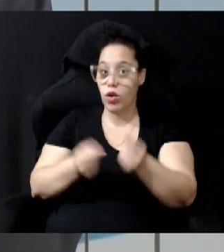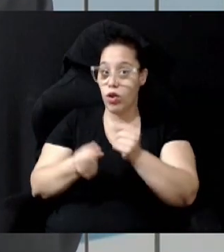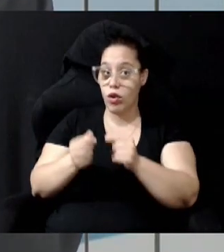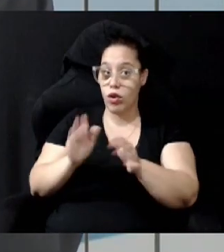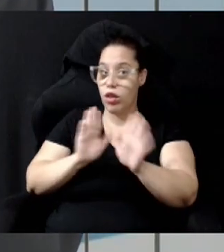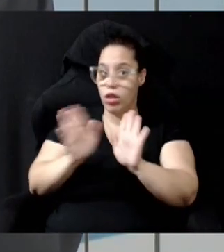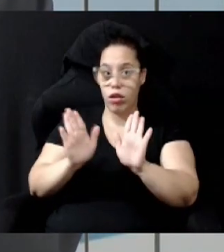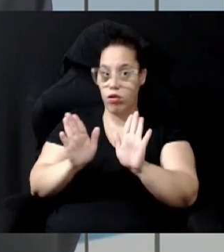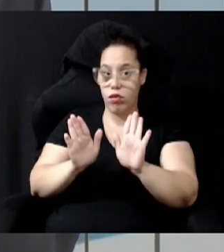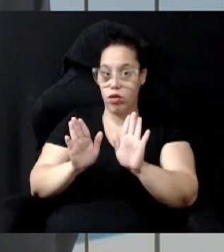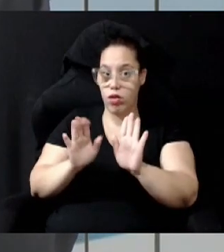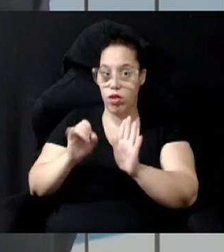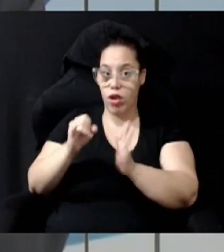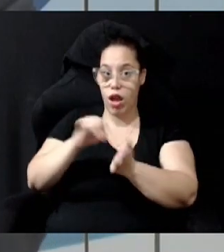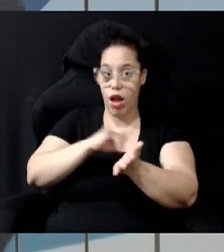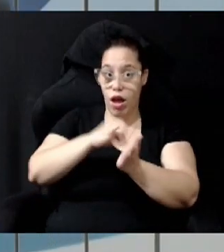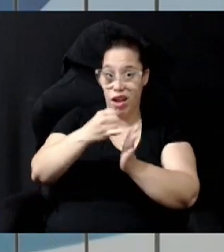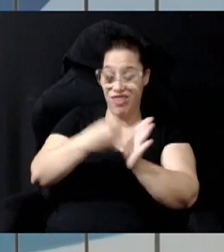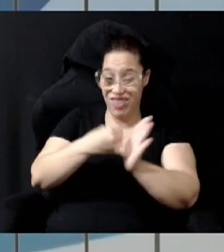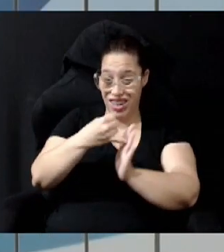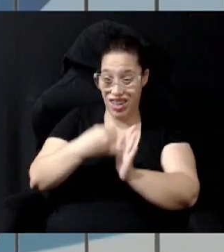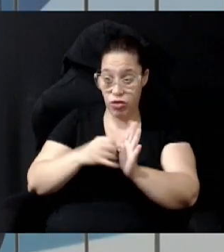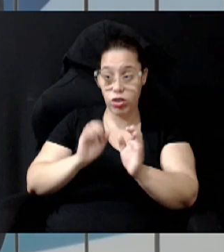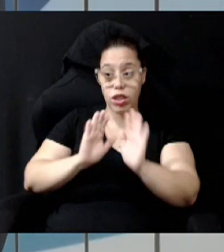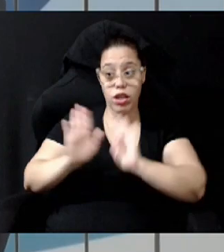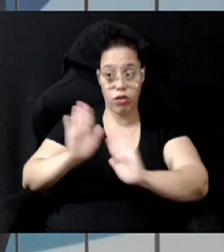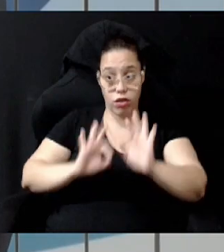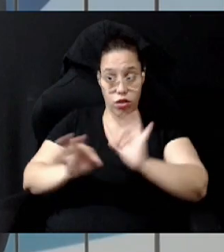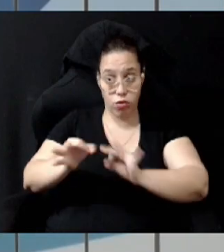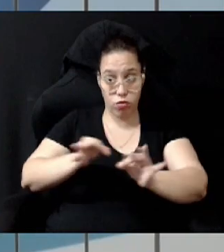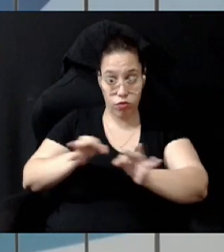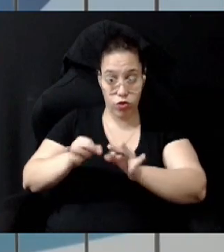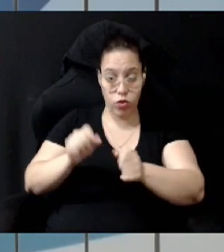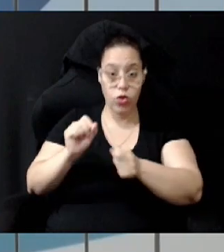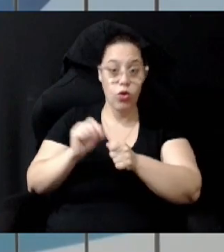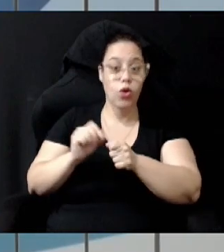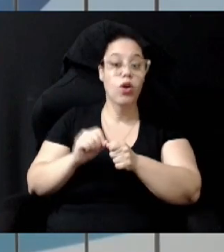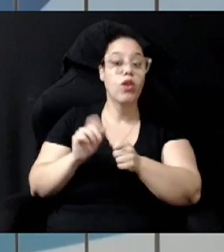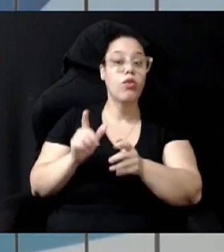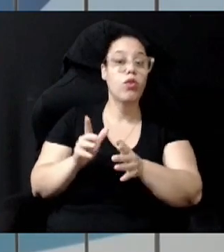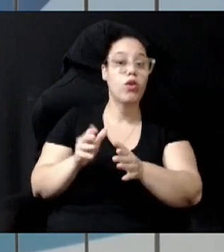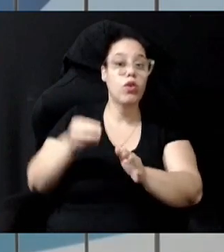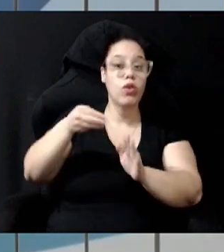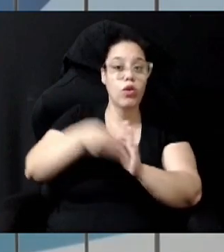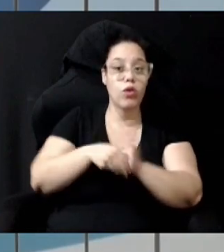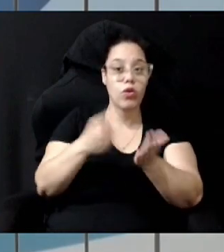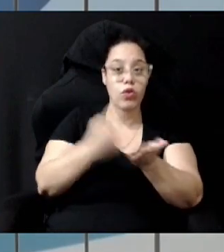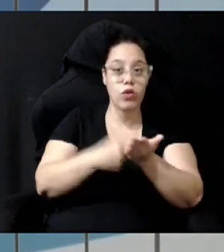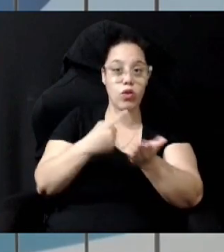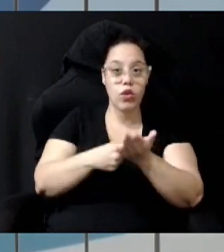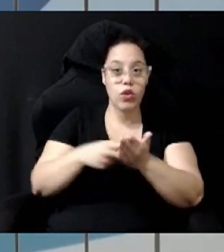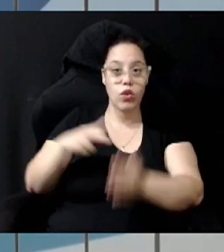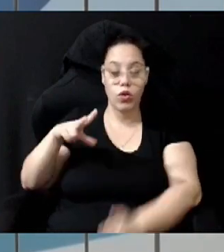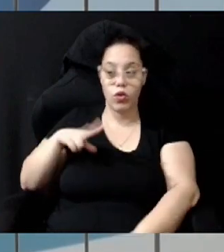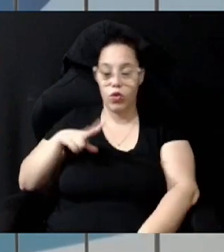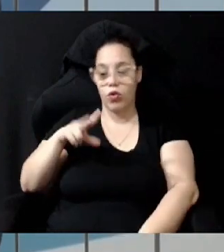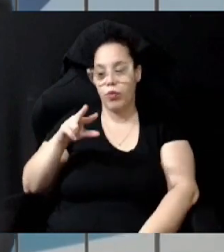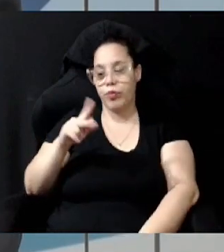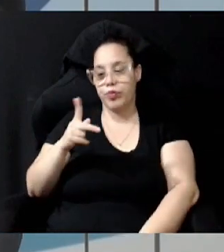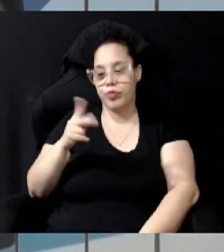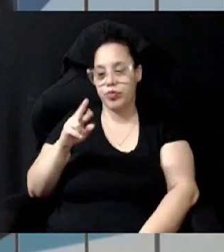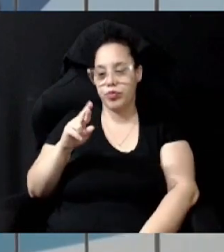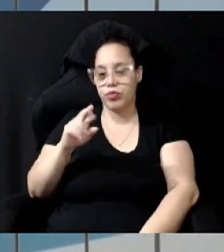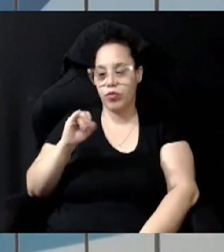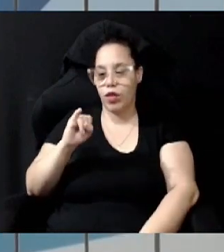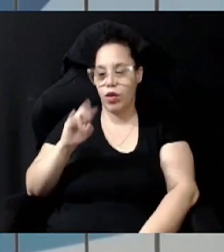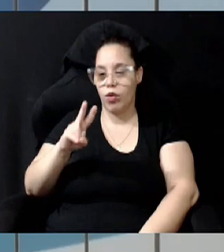já estava arrumada. O que ele fez foi implementar uma agenda liberal de privatizações. É bem diferente. Né?